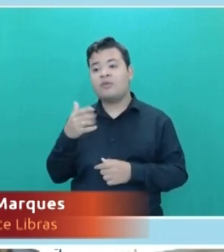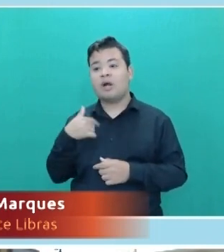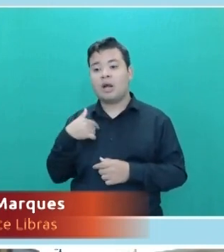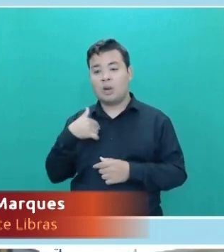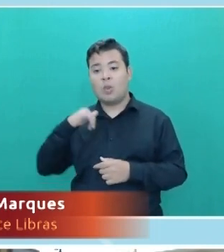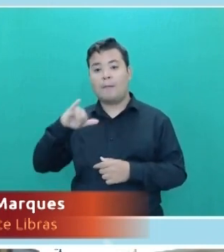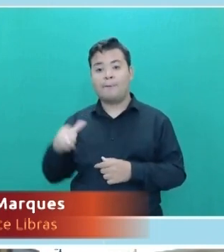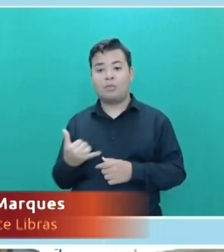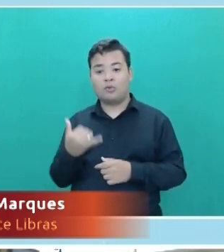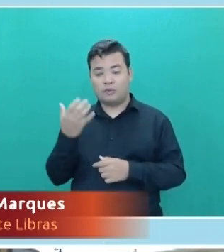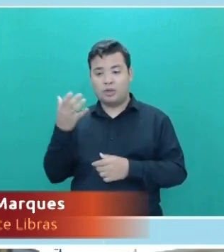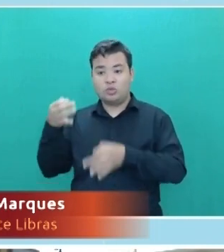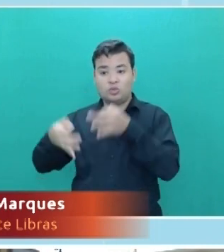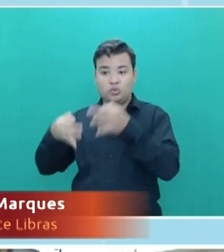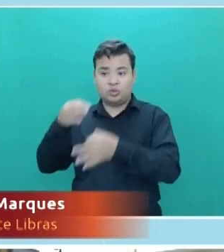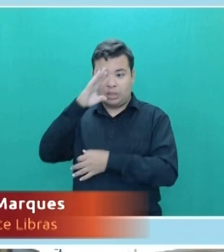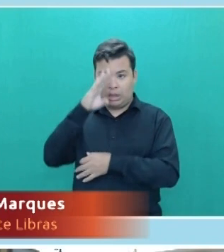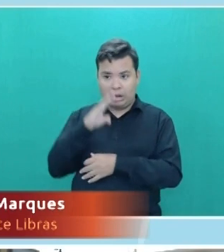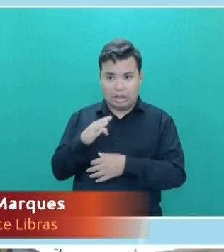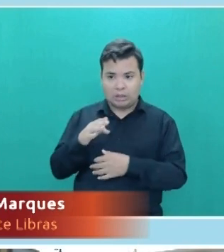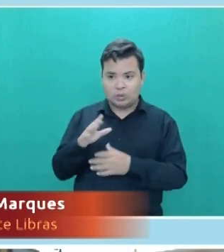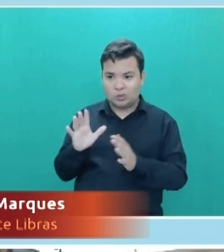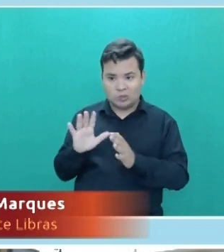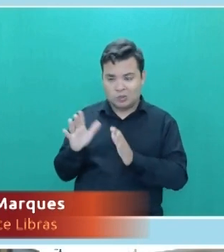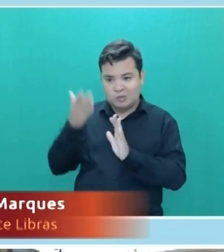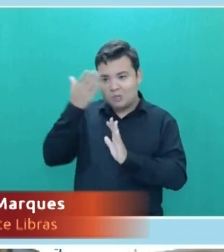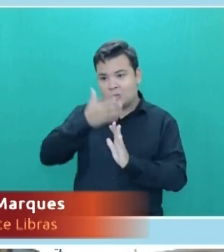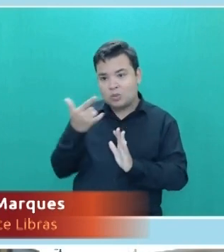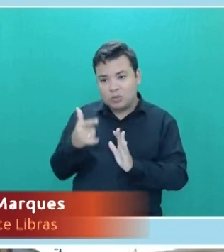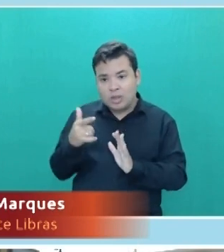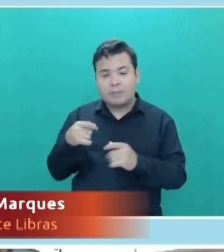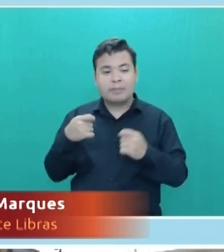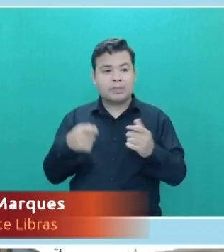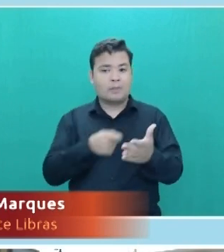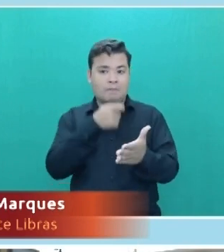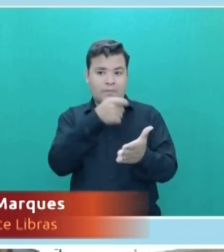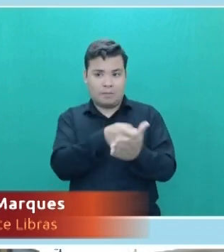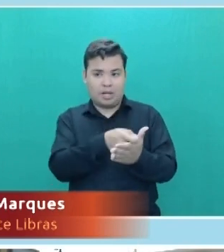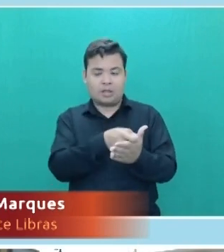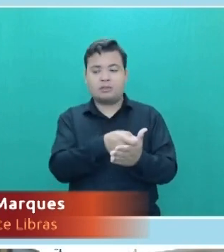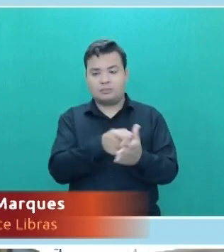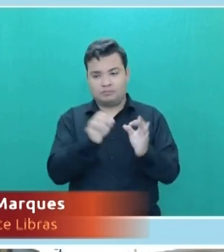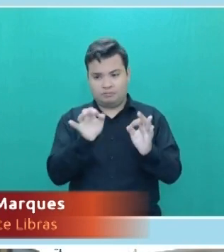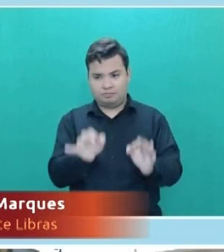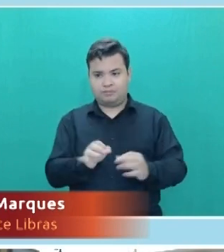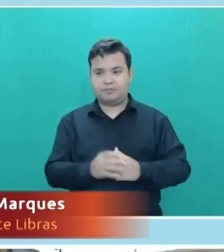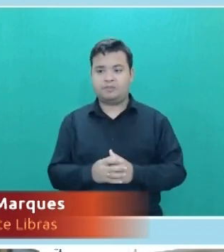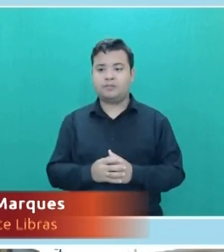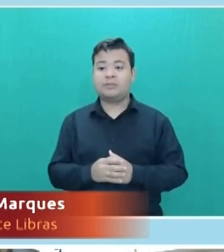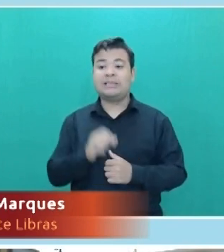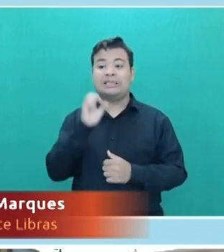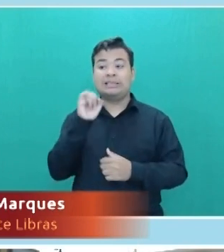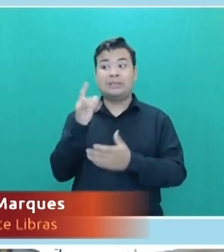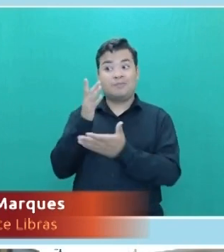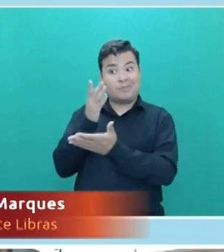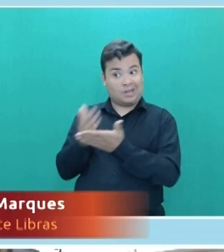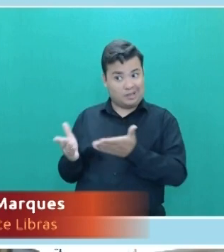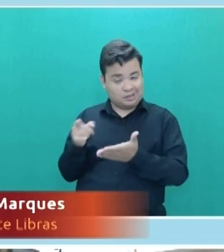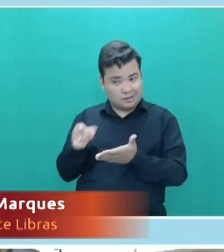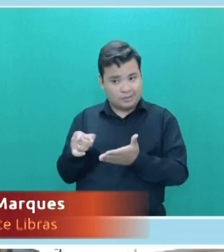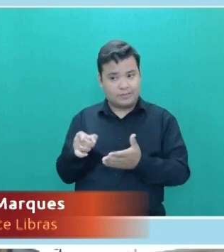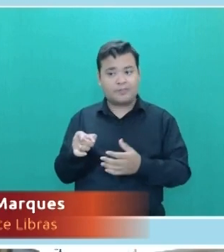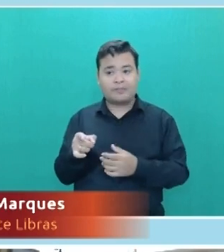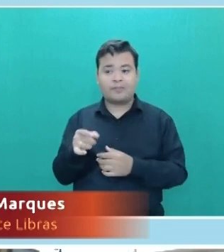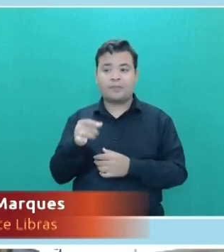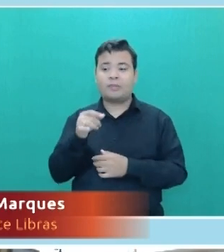gratuita, e aí ele vai ter que pagar as custas no processo do trabalho, e, porventura, eventualmente, naquilo que ele for vencido, naquilo